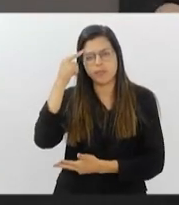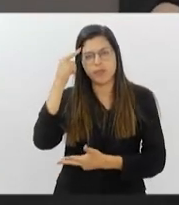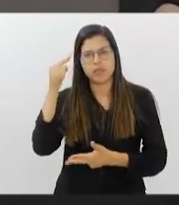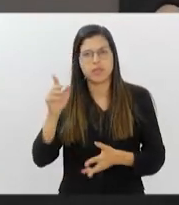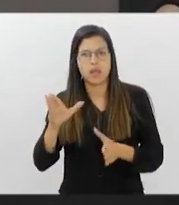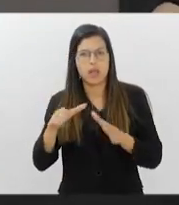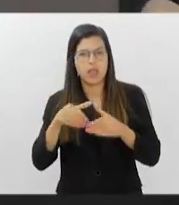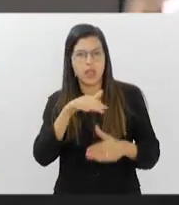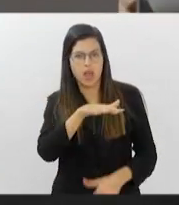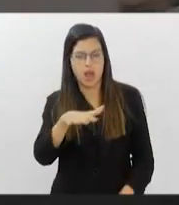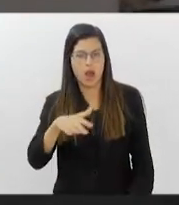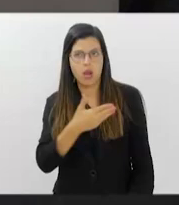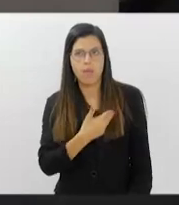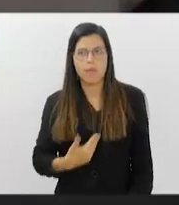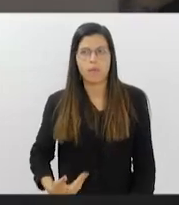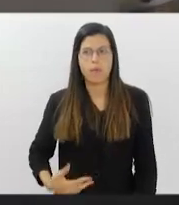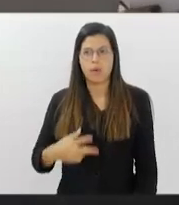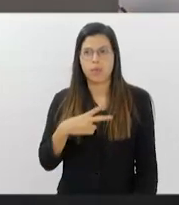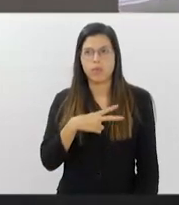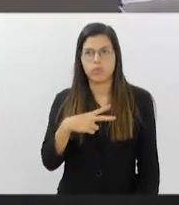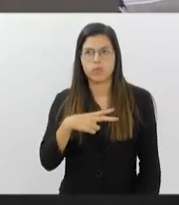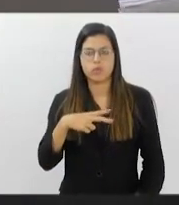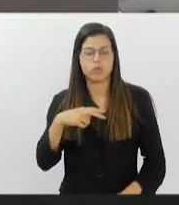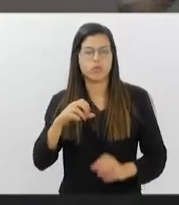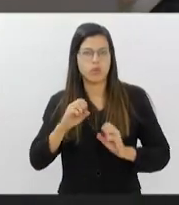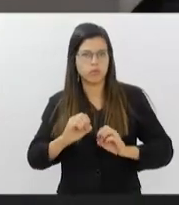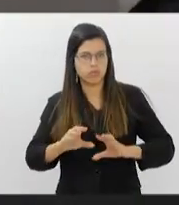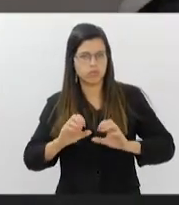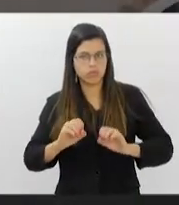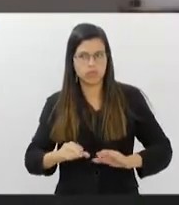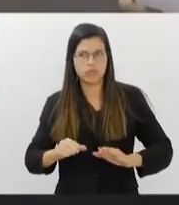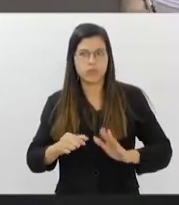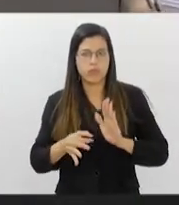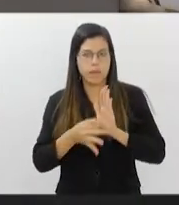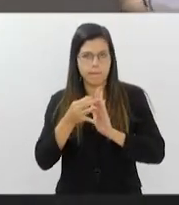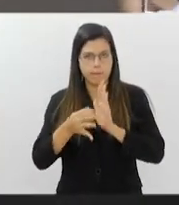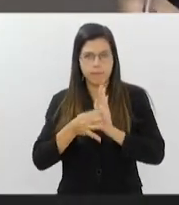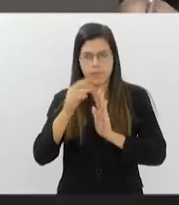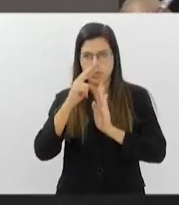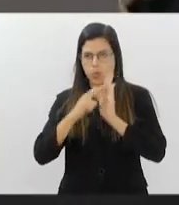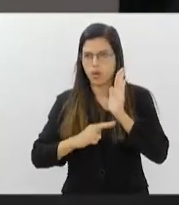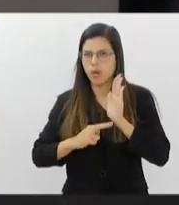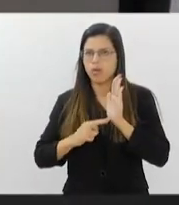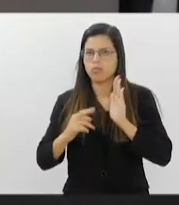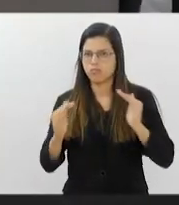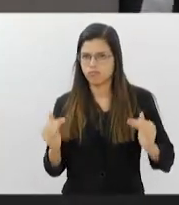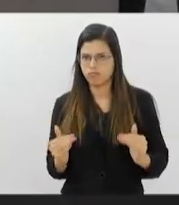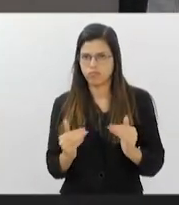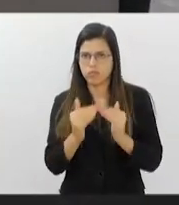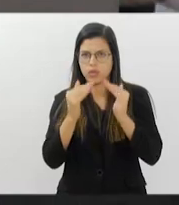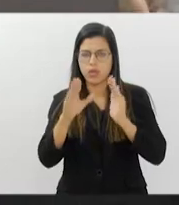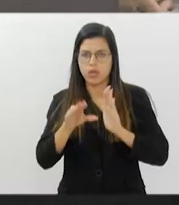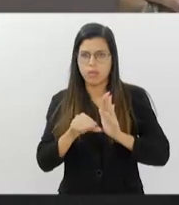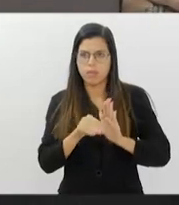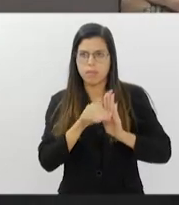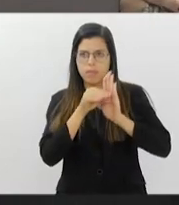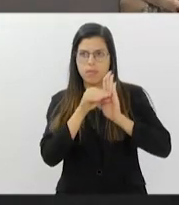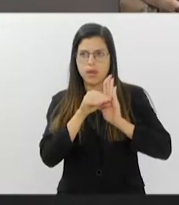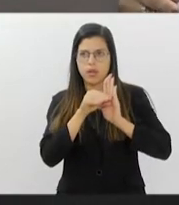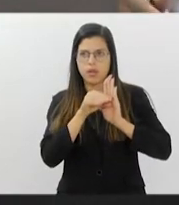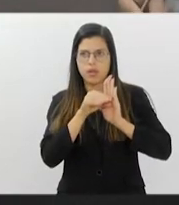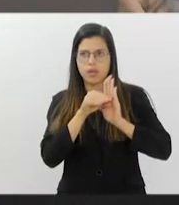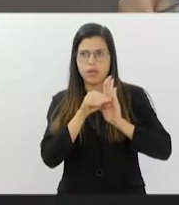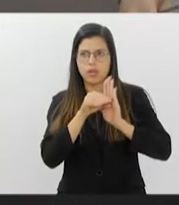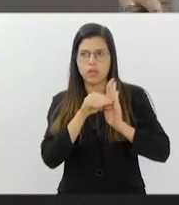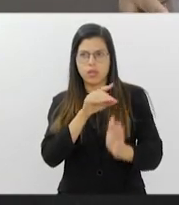do ensino, na forma que menciona. O parecer do relator é favorável à emenda de plenário da